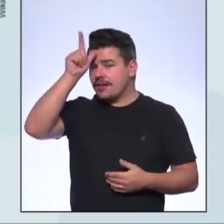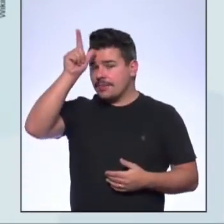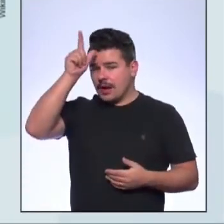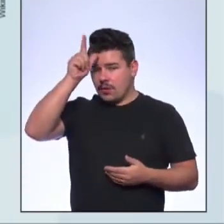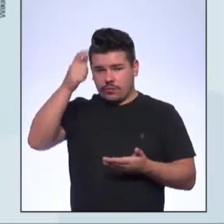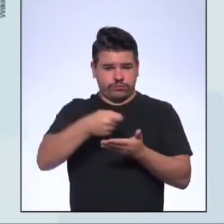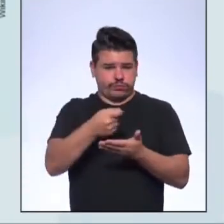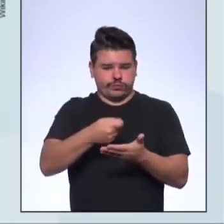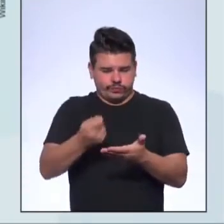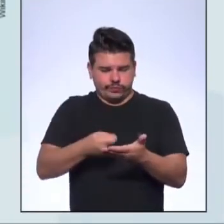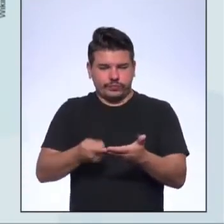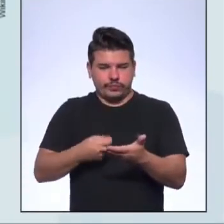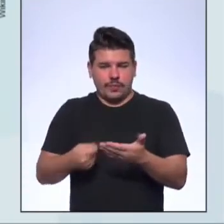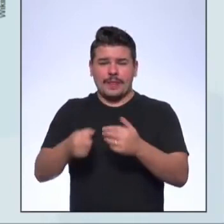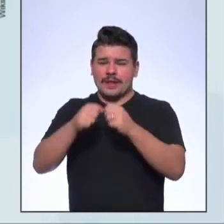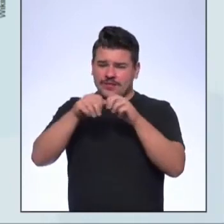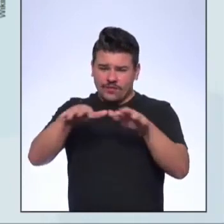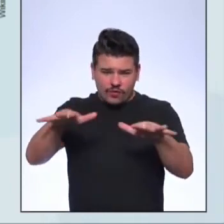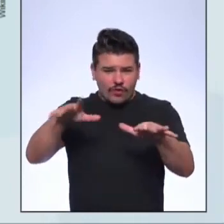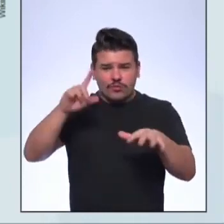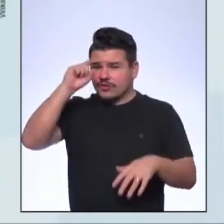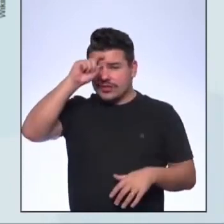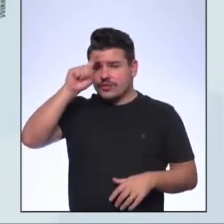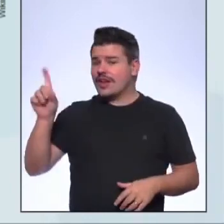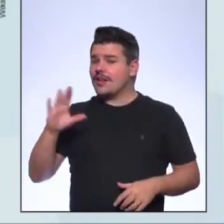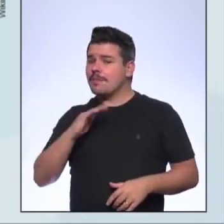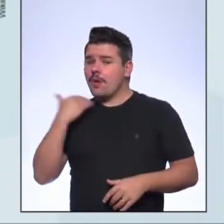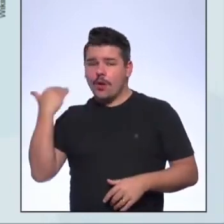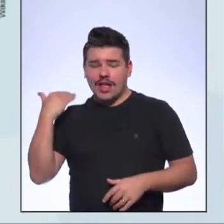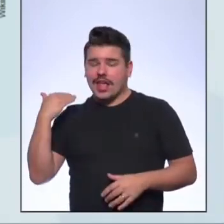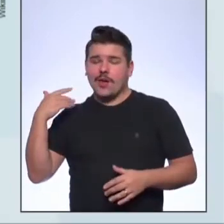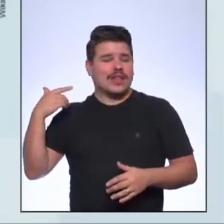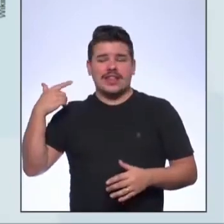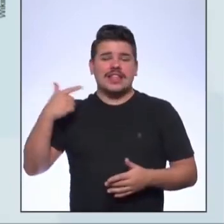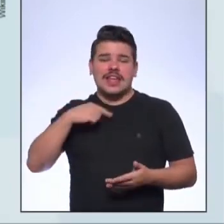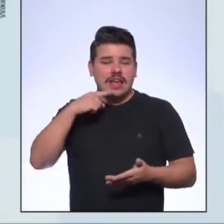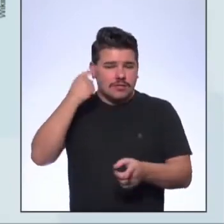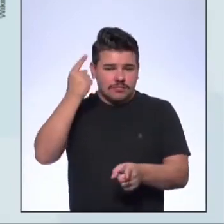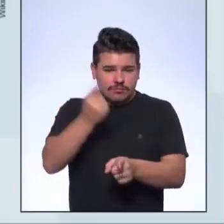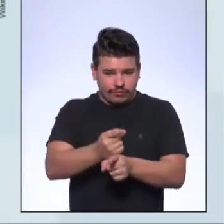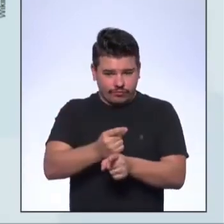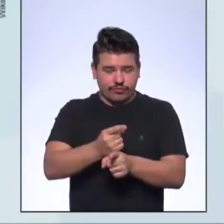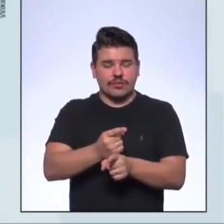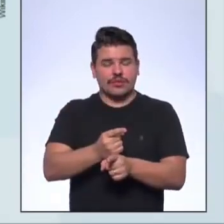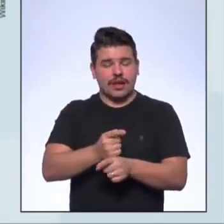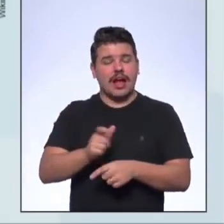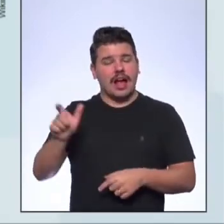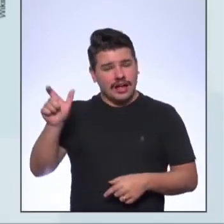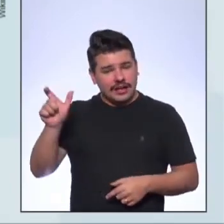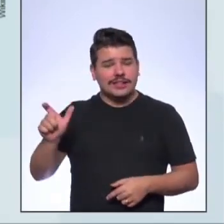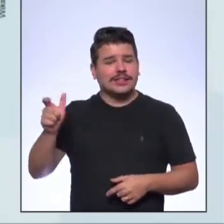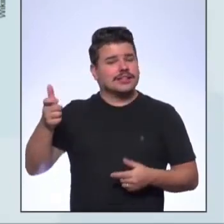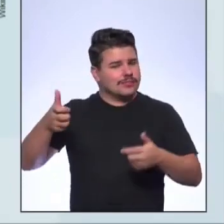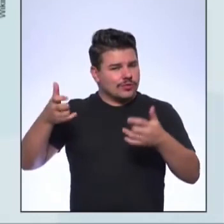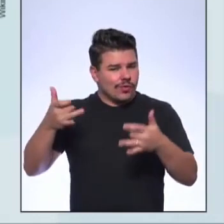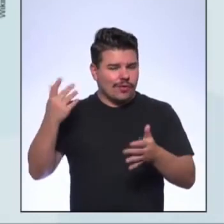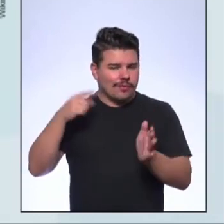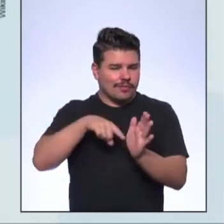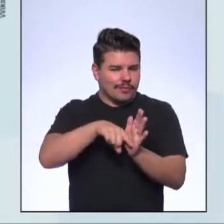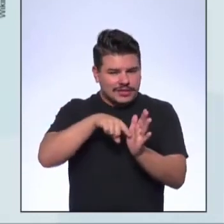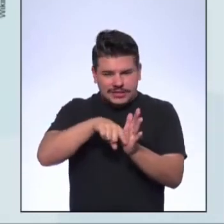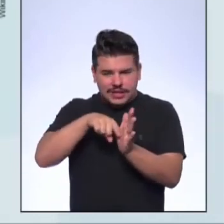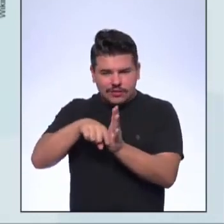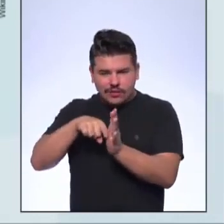material foi bem difícil. Então ele morreu e não foi reconhecido. Só depois, lá em 1900, que outros pesquisadores começaram